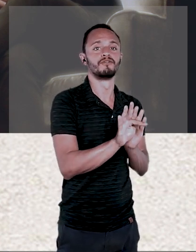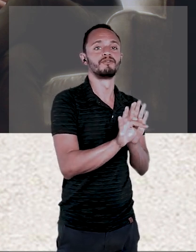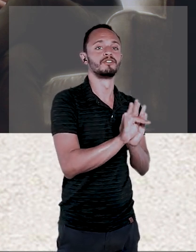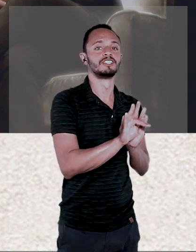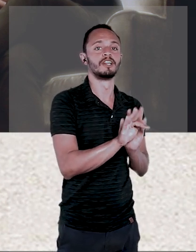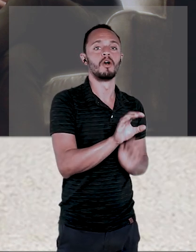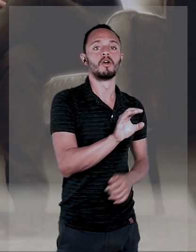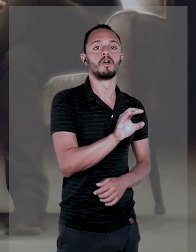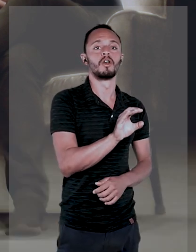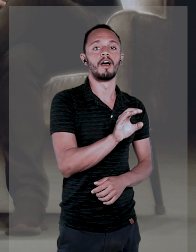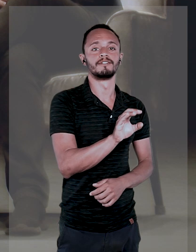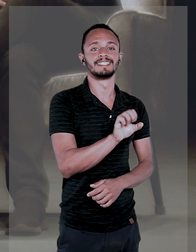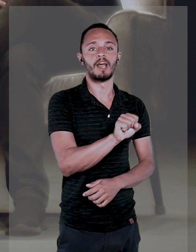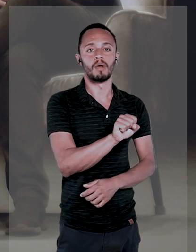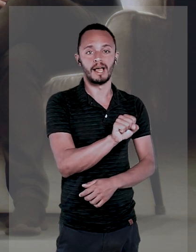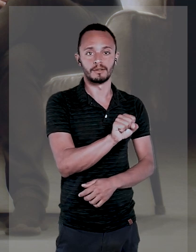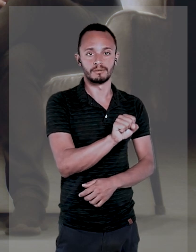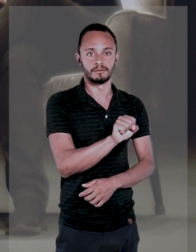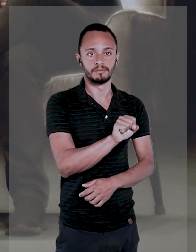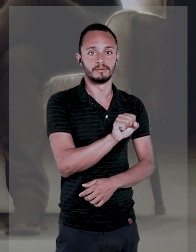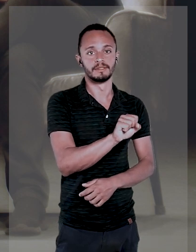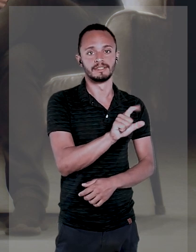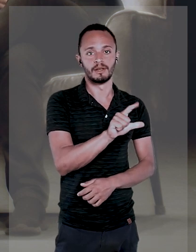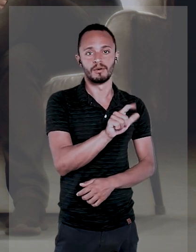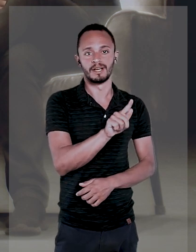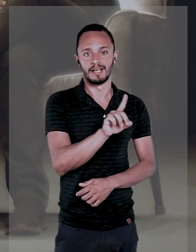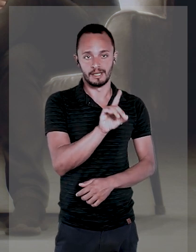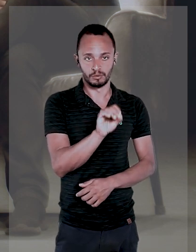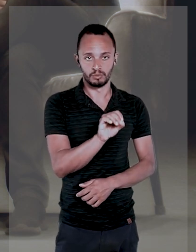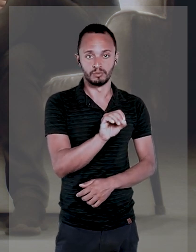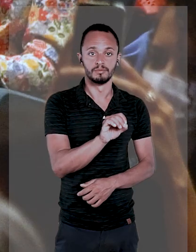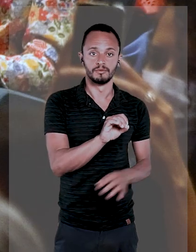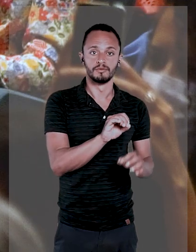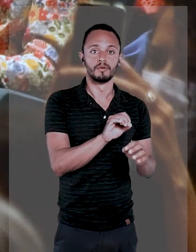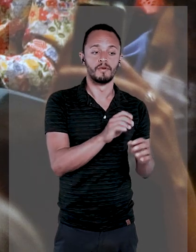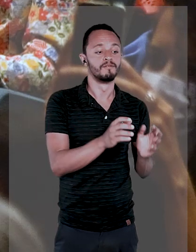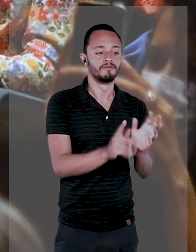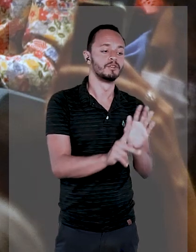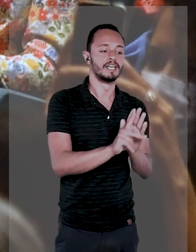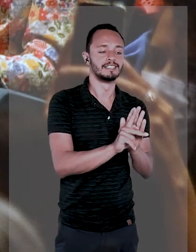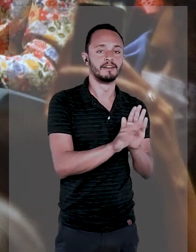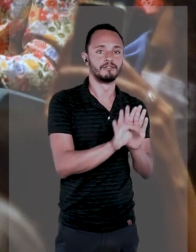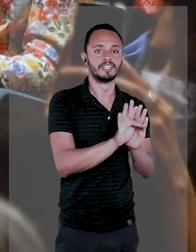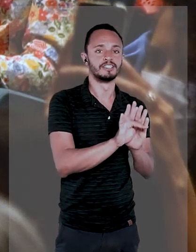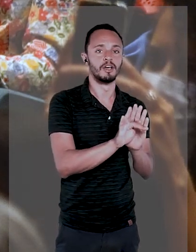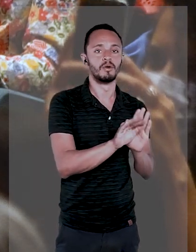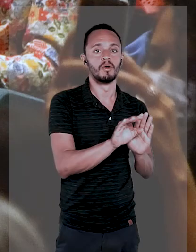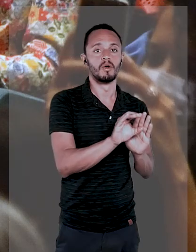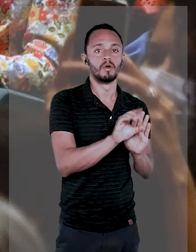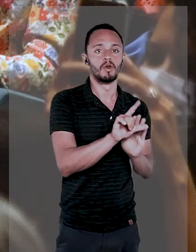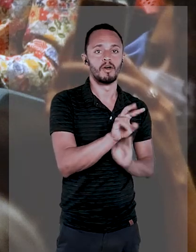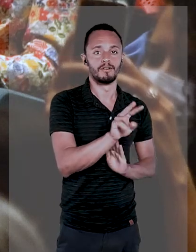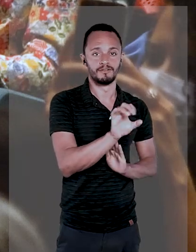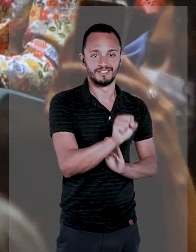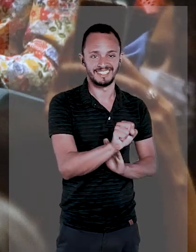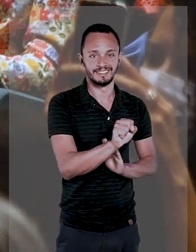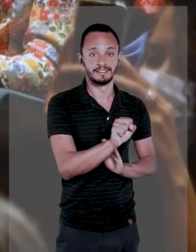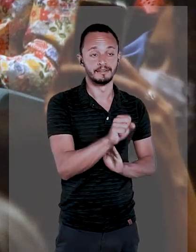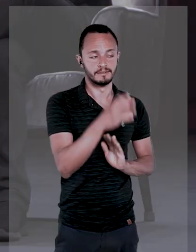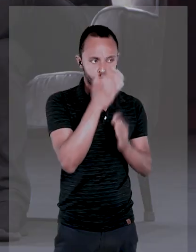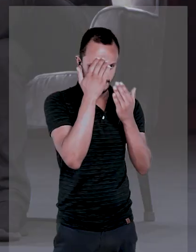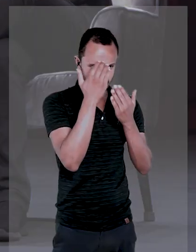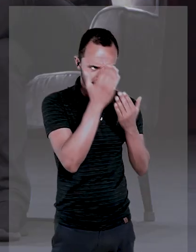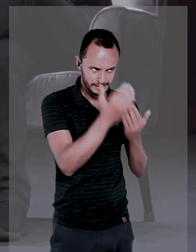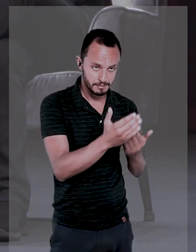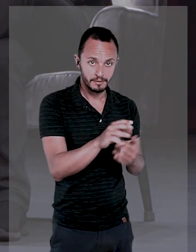Salgado, na pessoa do novo presidente Sérgio Rodrigo Reis, não sei se ele está aí, mas o pessoal da técnica aí, a quem agradeço também,